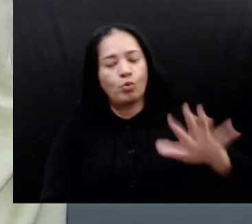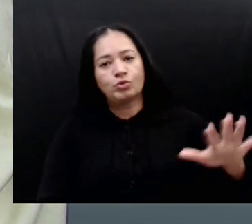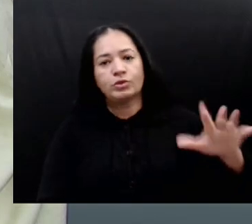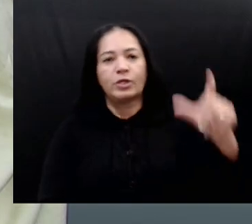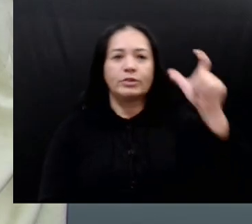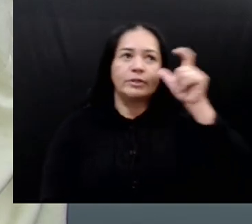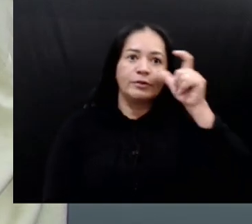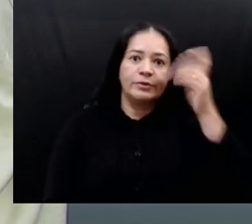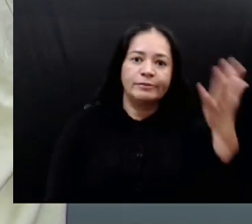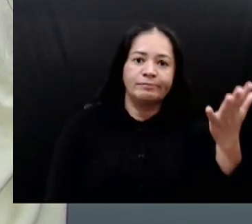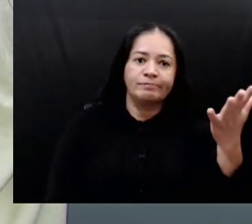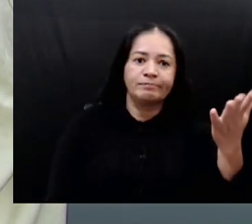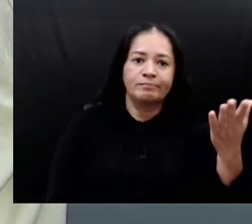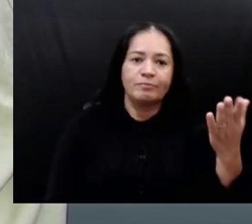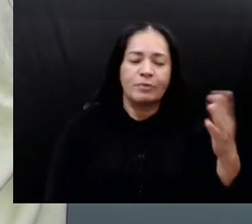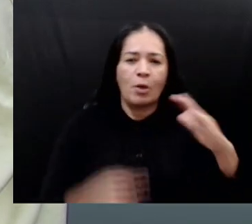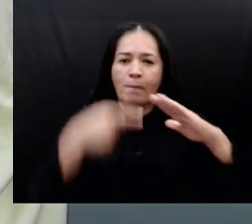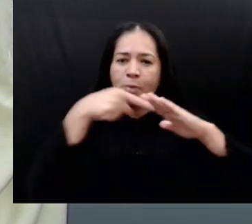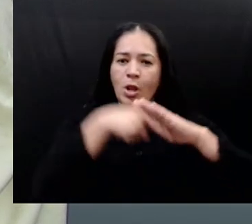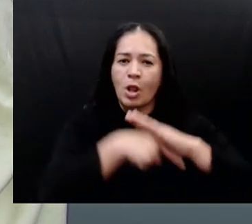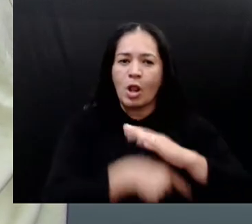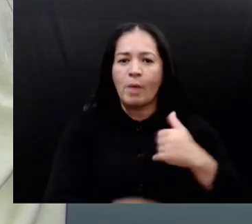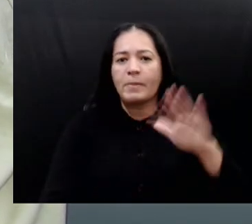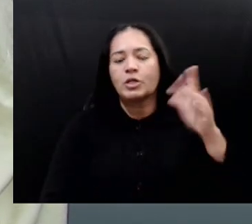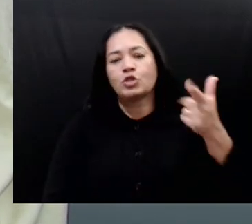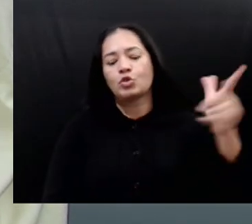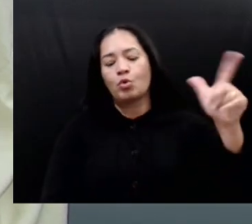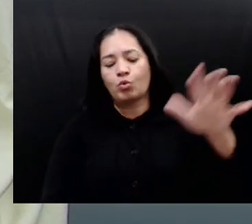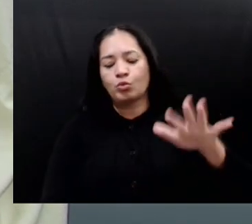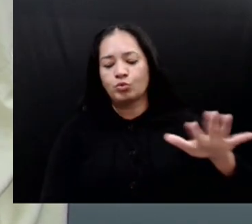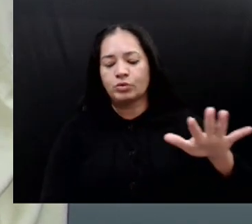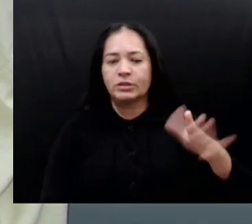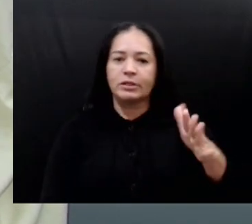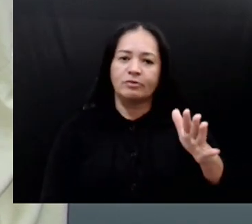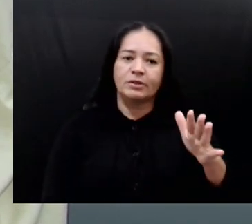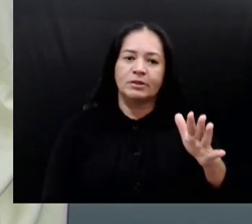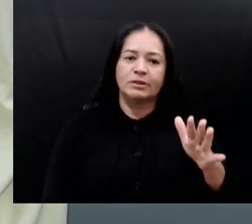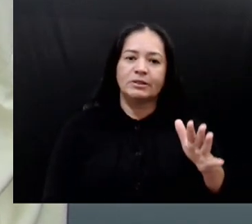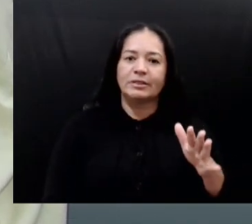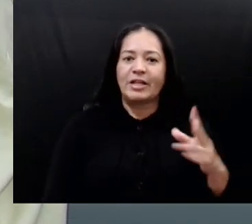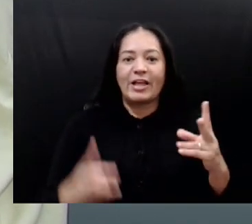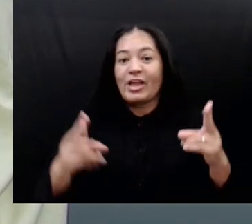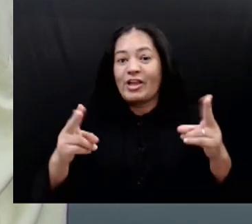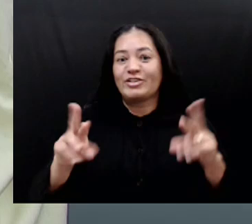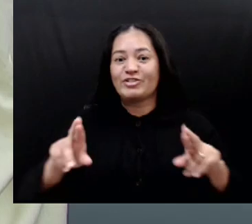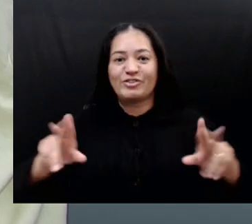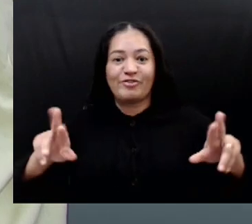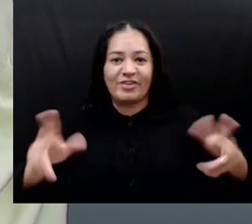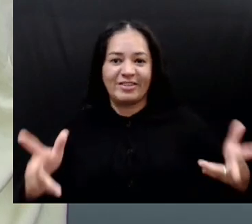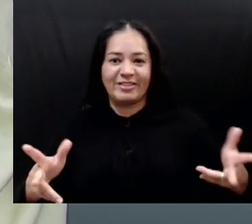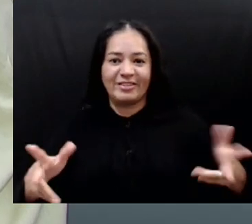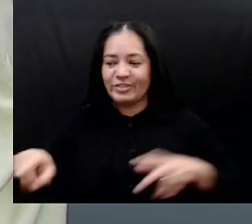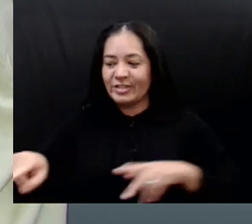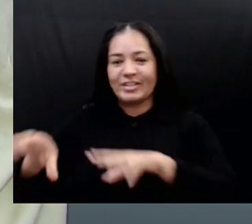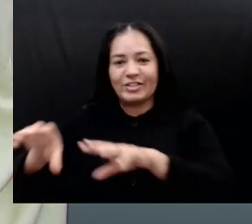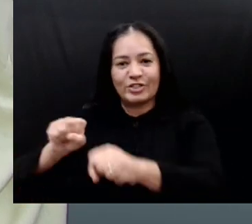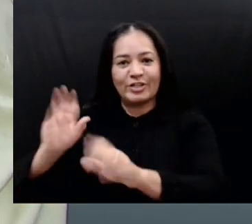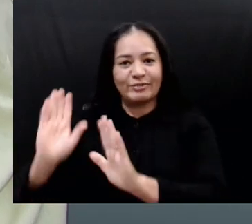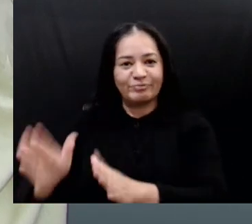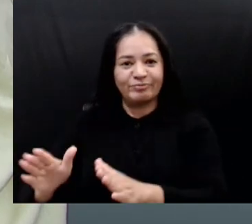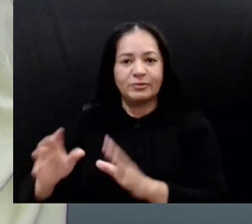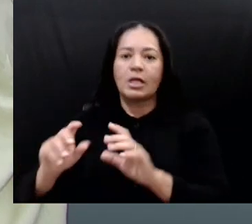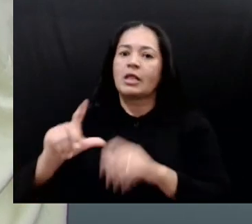me aprofundar mais numa outra área, que talvez não seja nem exatamente a área que ele se formou. Há essa possibilidade, não há